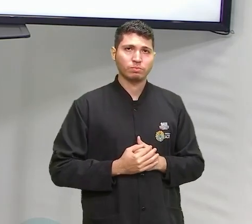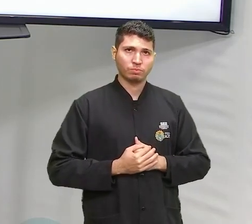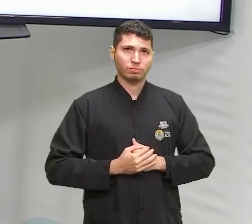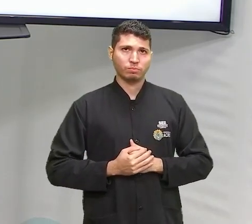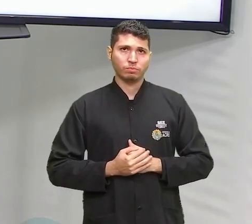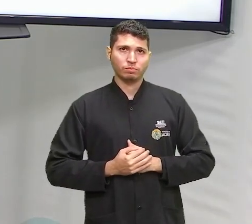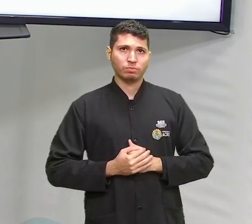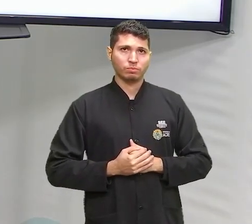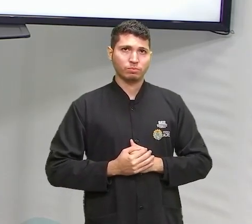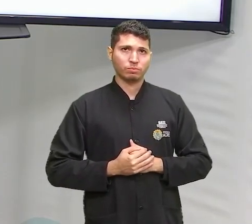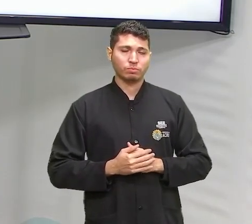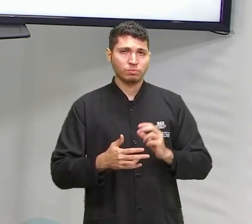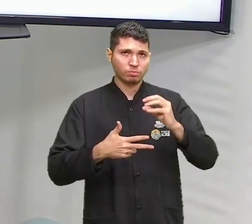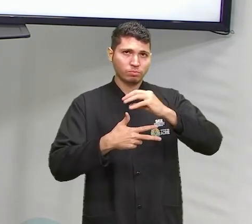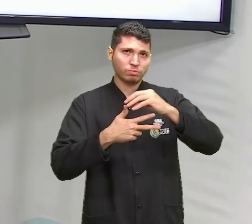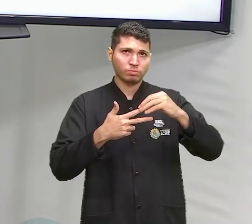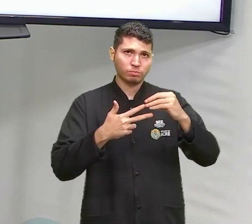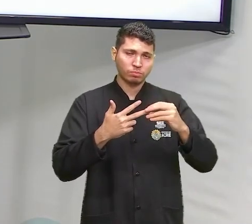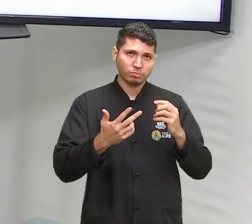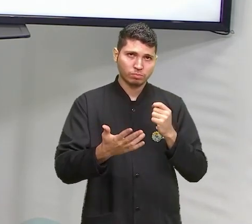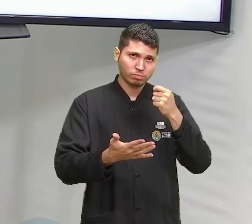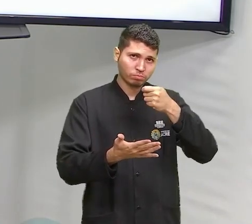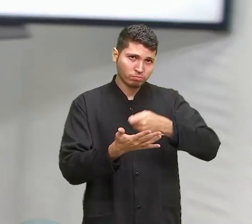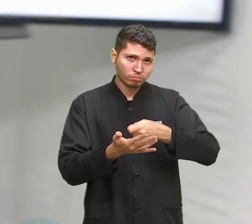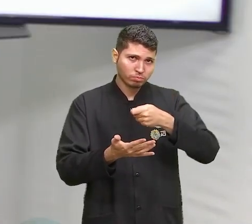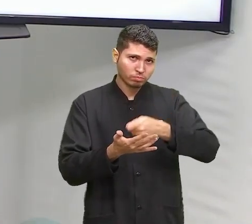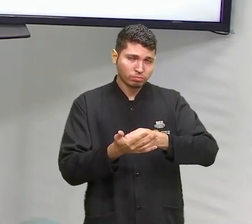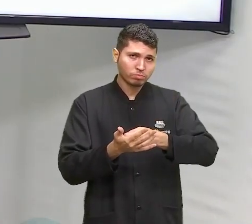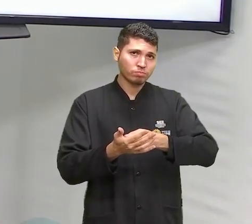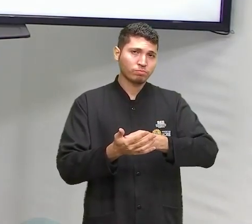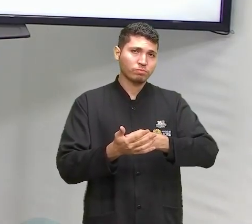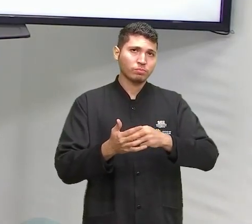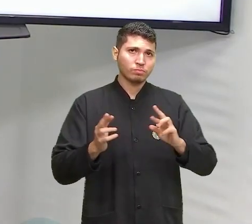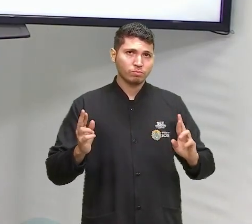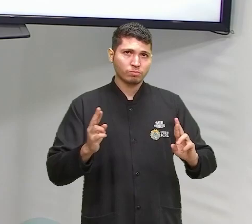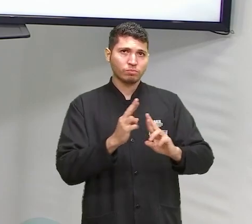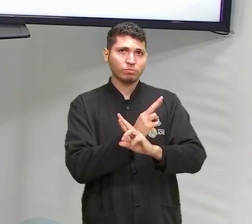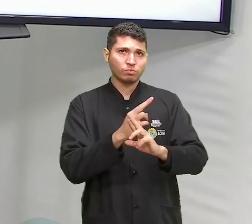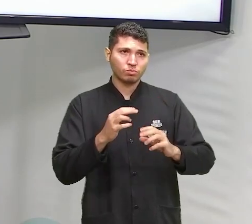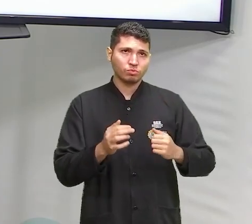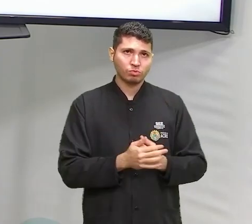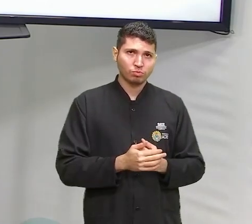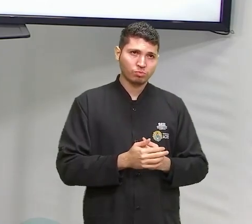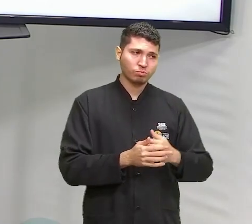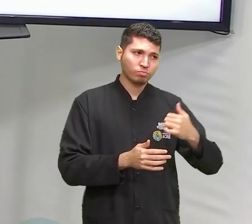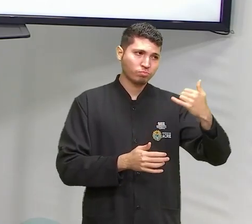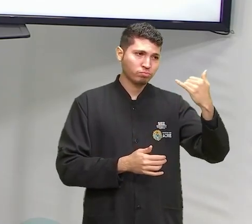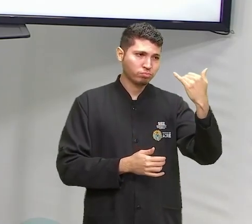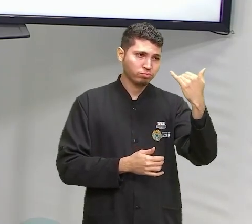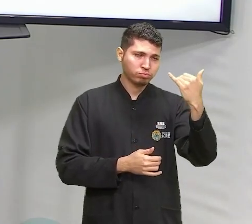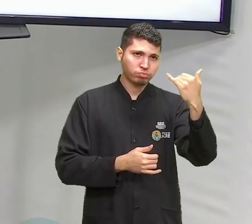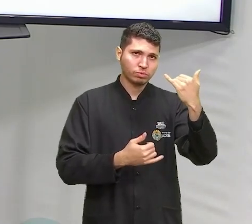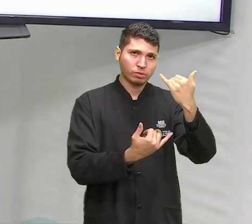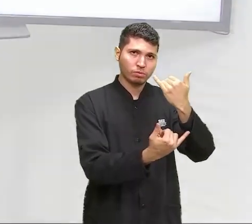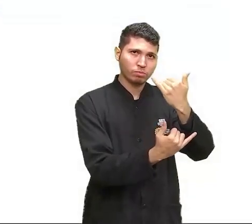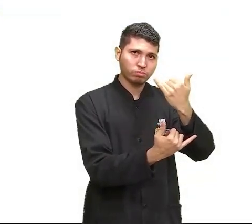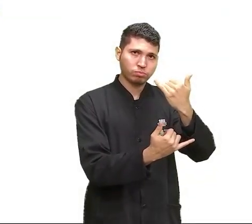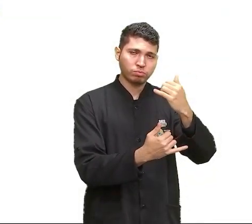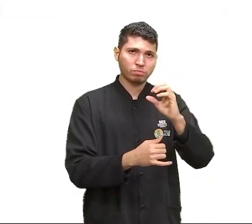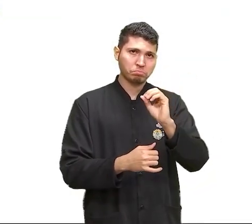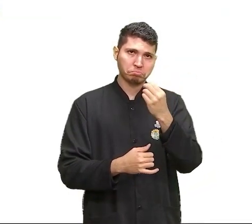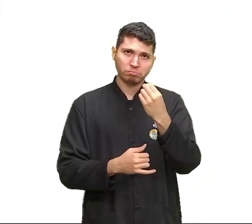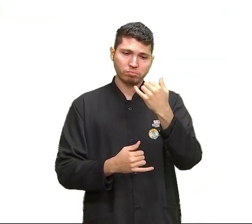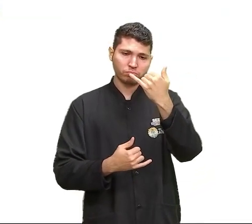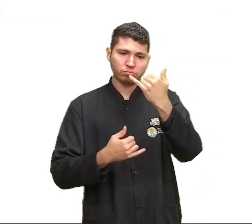pessoal. O Enem, ele cobra bastante questões envolvendo 2 resistores. E como que a gente calcula 2 resistores? Essa